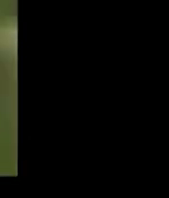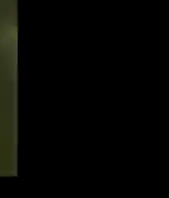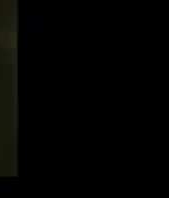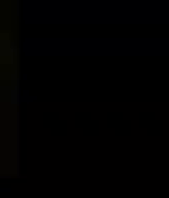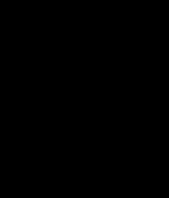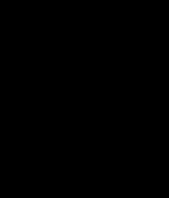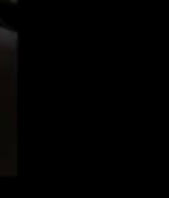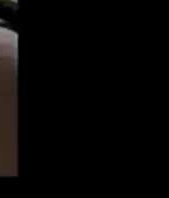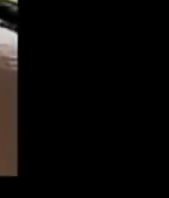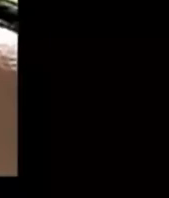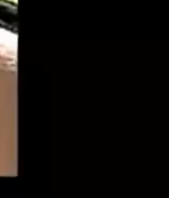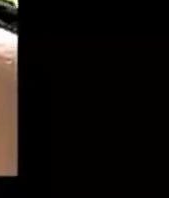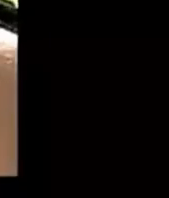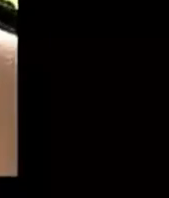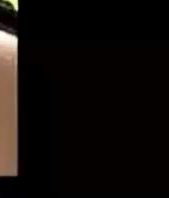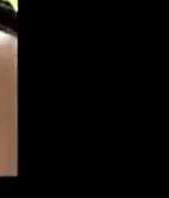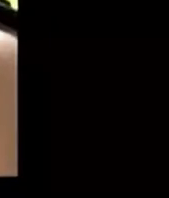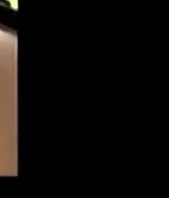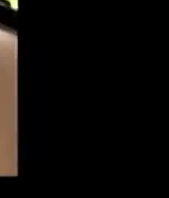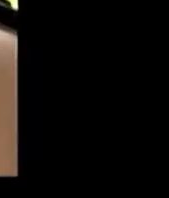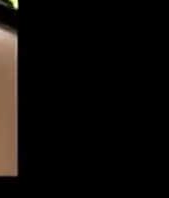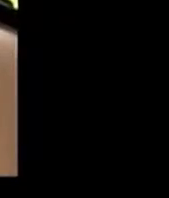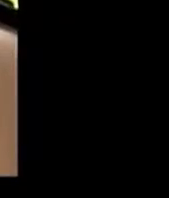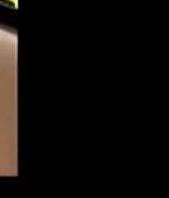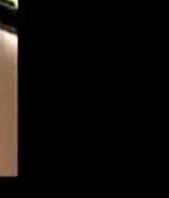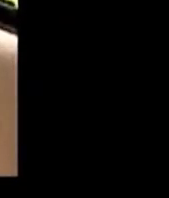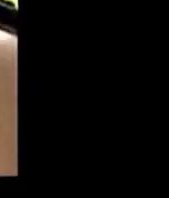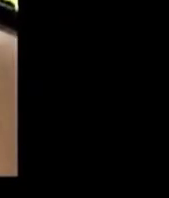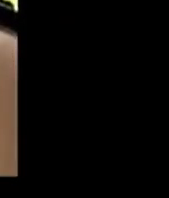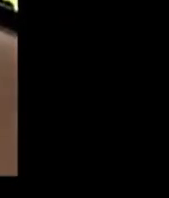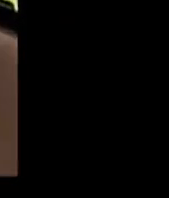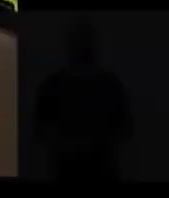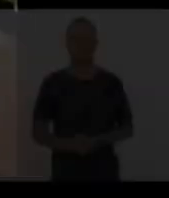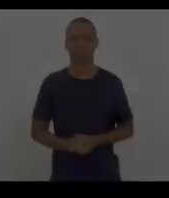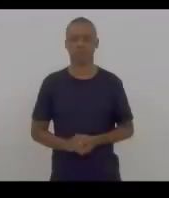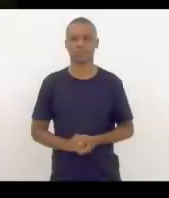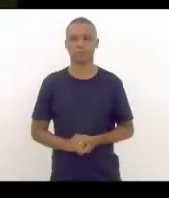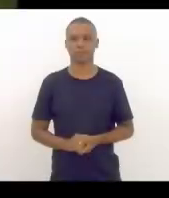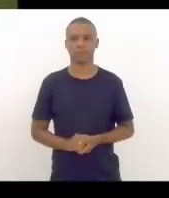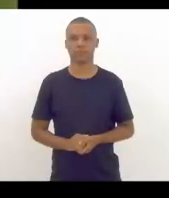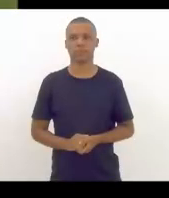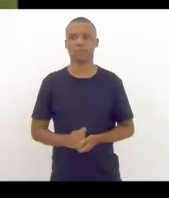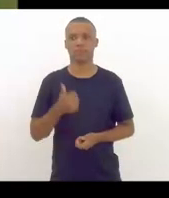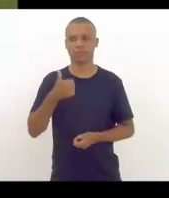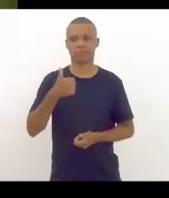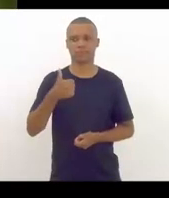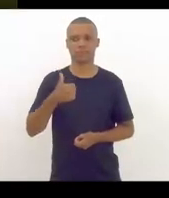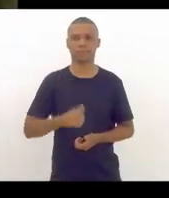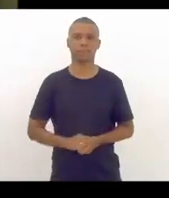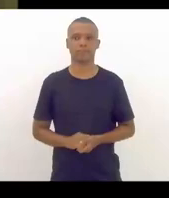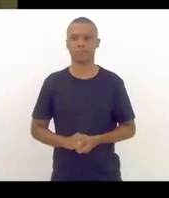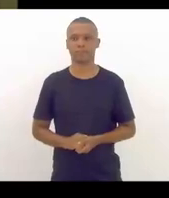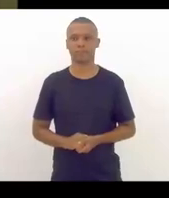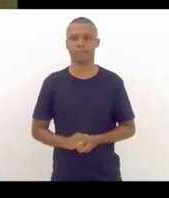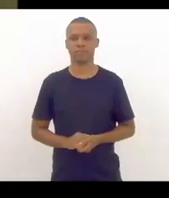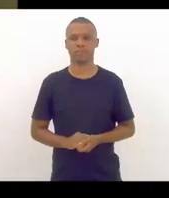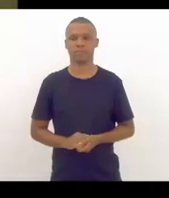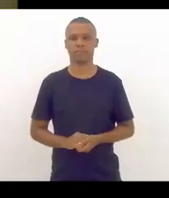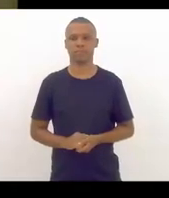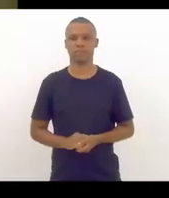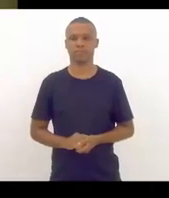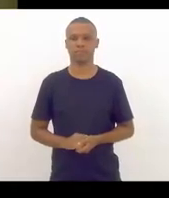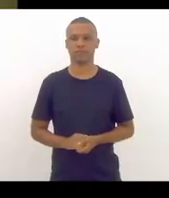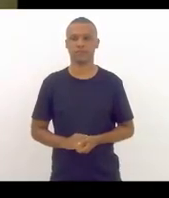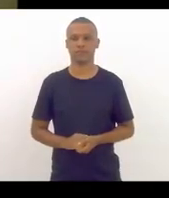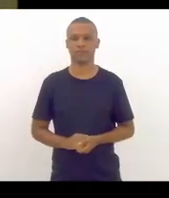favela. Ela lava roupa. Já lavei 15 lavagens para fora. Você passando na rua, você viu eu deitar lá no